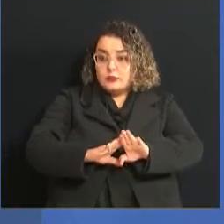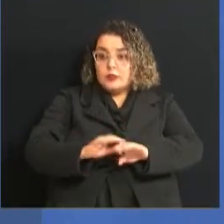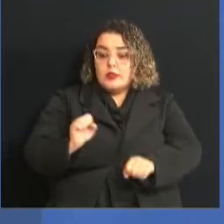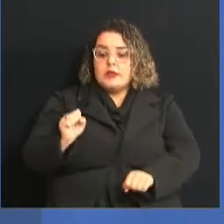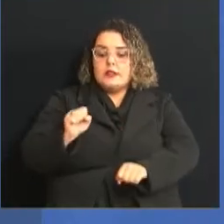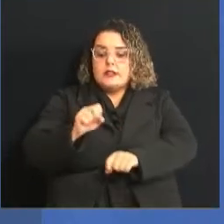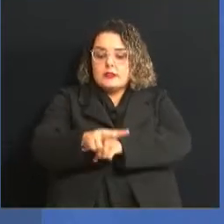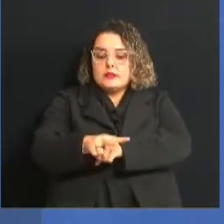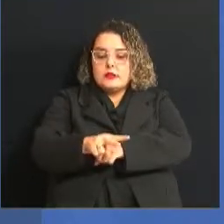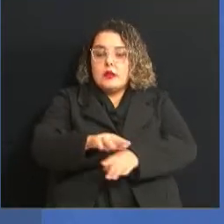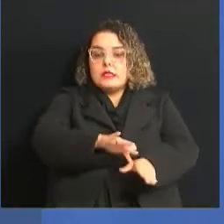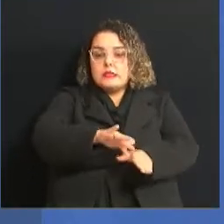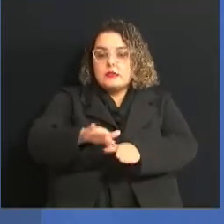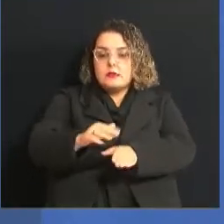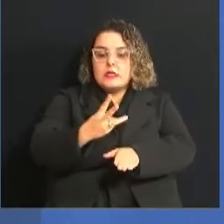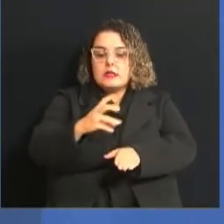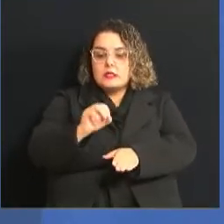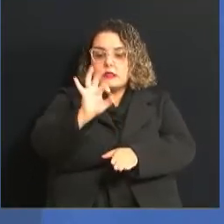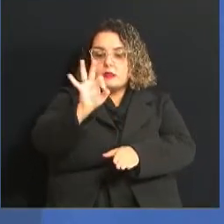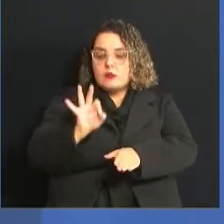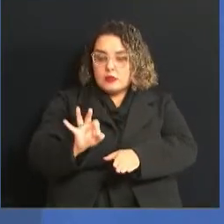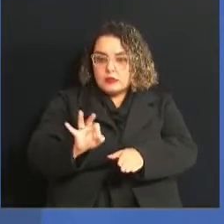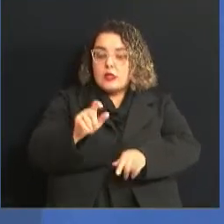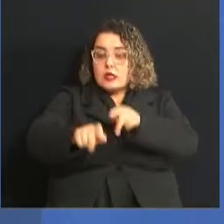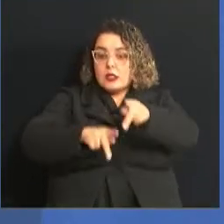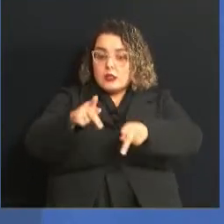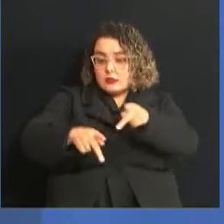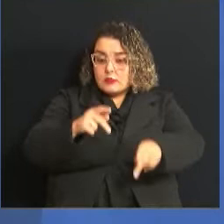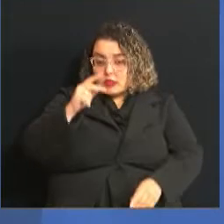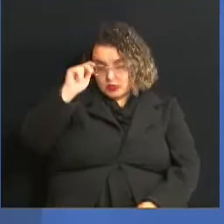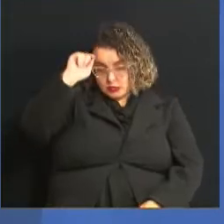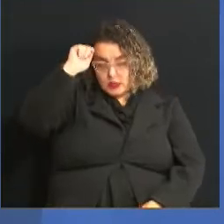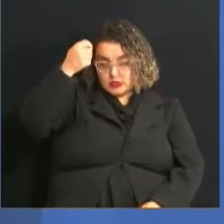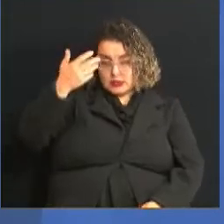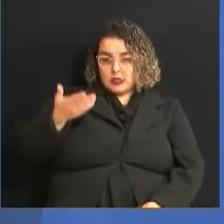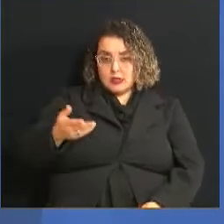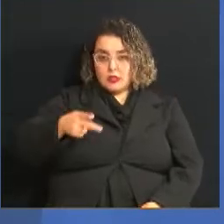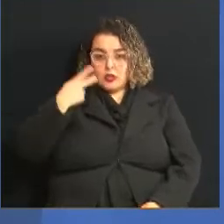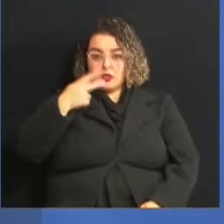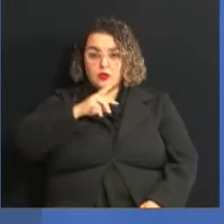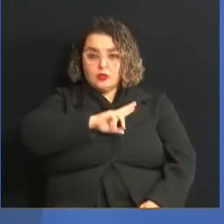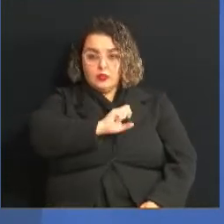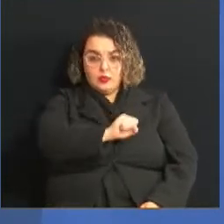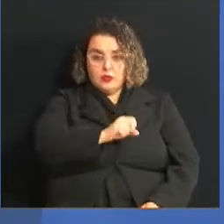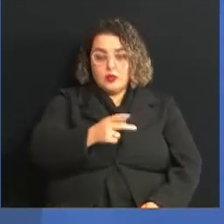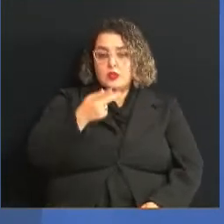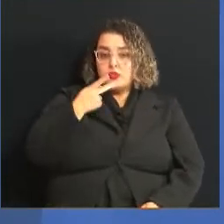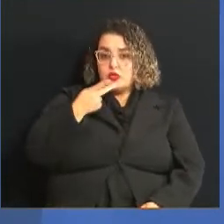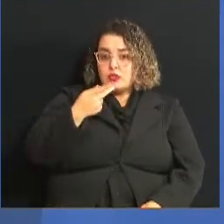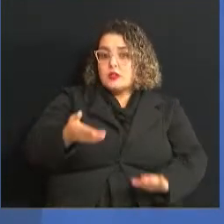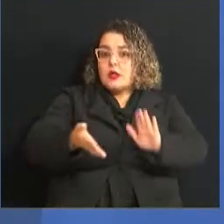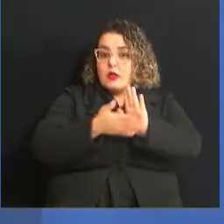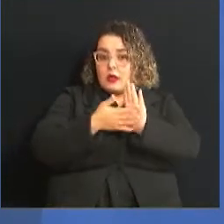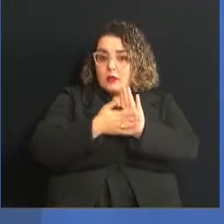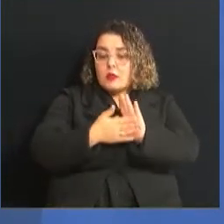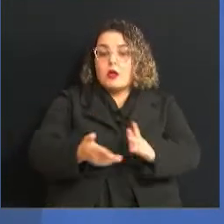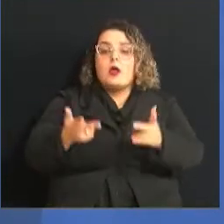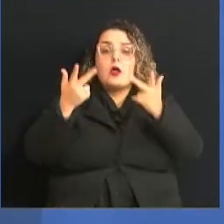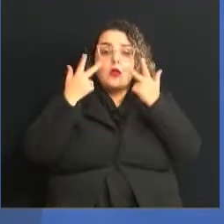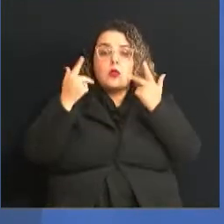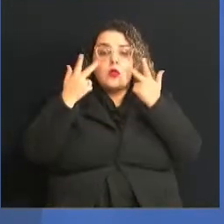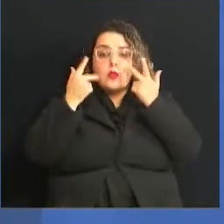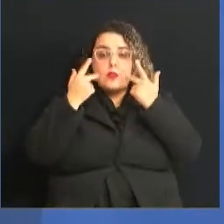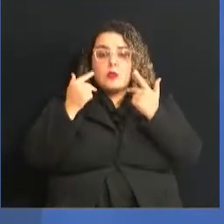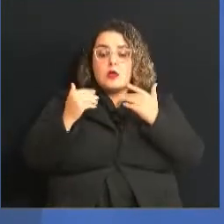agora 30% das vagas às pessoas negras. E o vereador Rossini disse que a proposta normatiza em